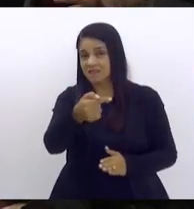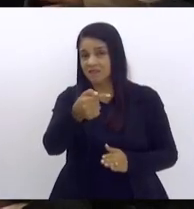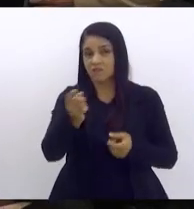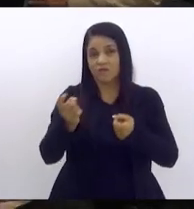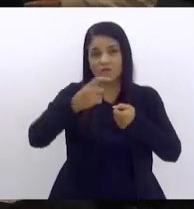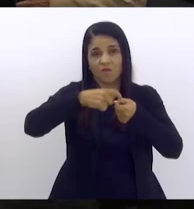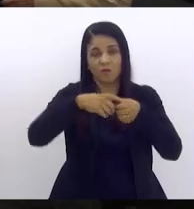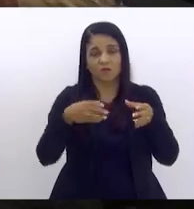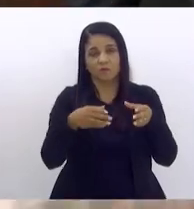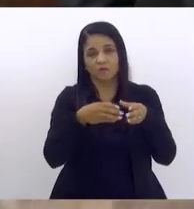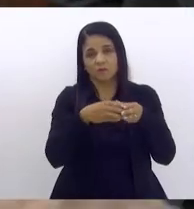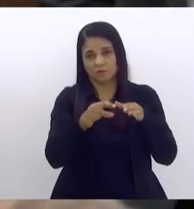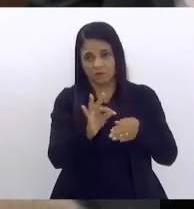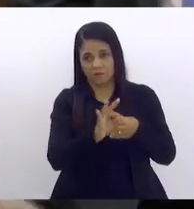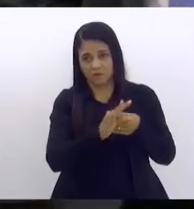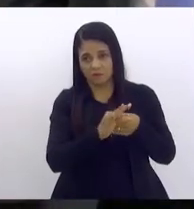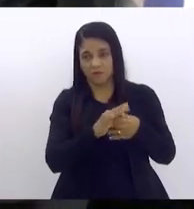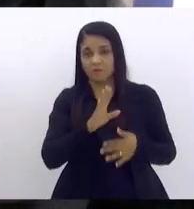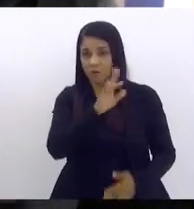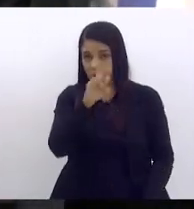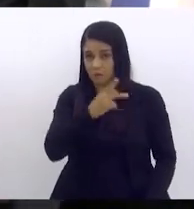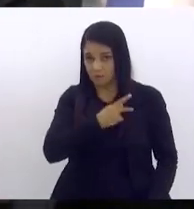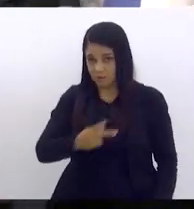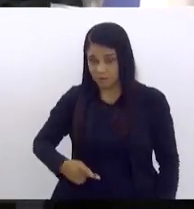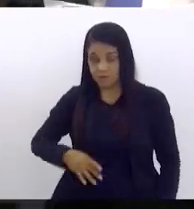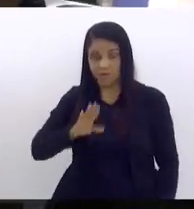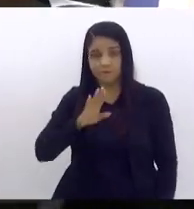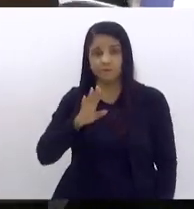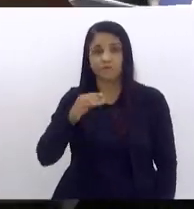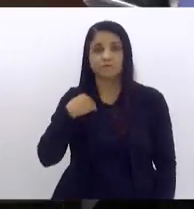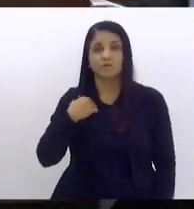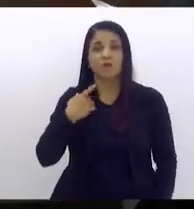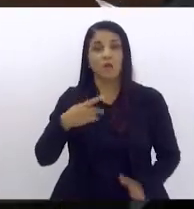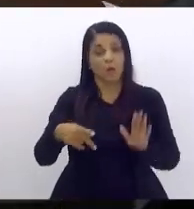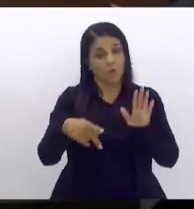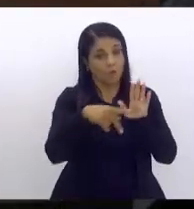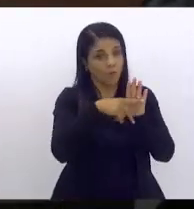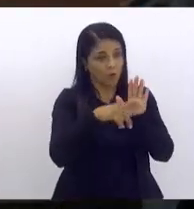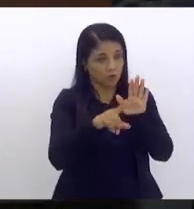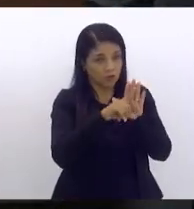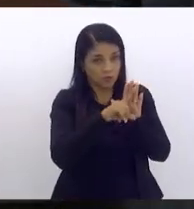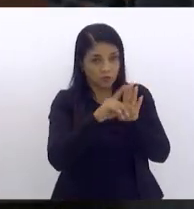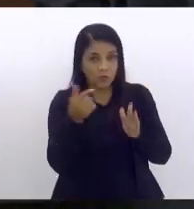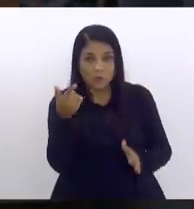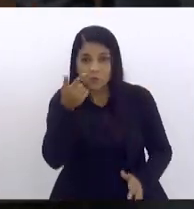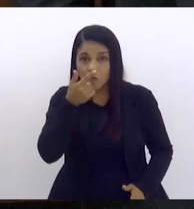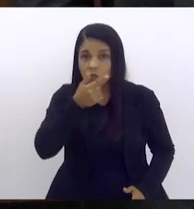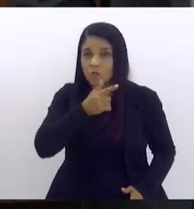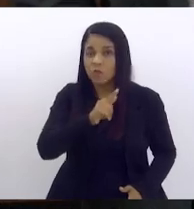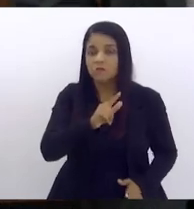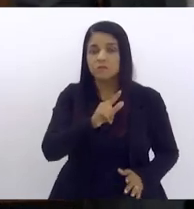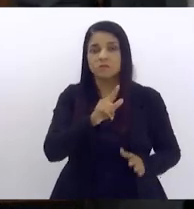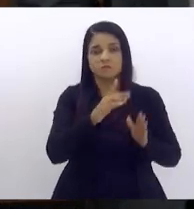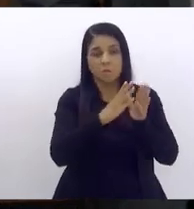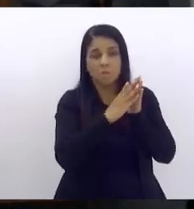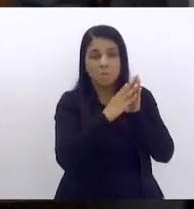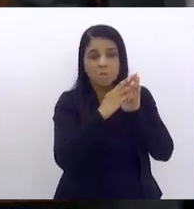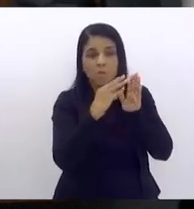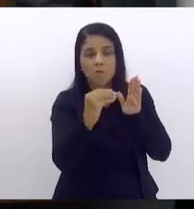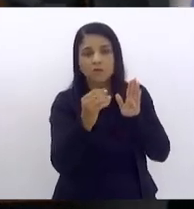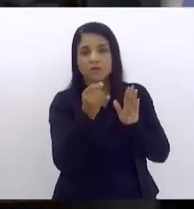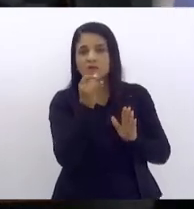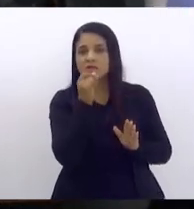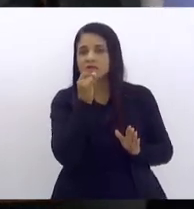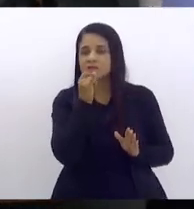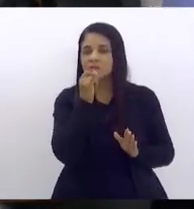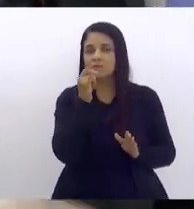comissões técnicas. Presidente, eu só quero que esse projeto ele consiga virar um exemplo para o Brasil, porque atletas de